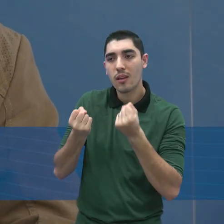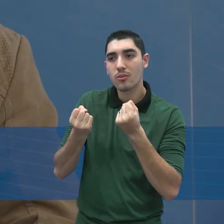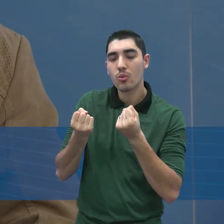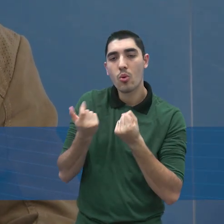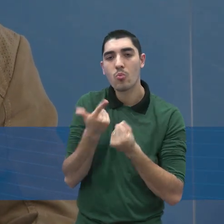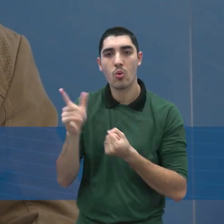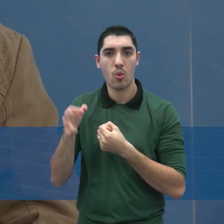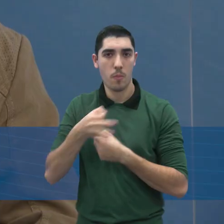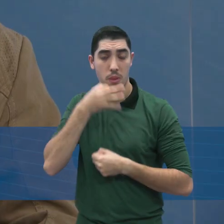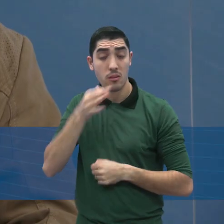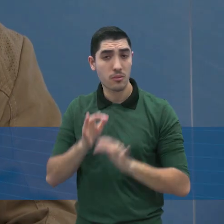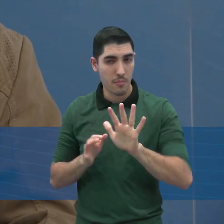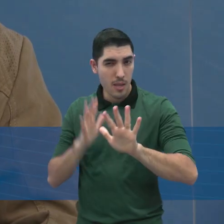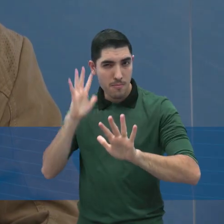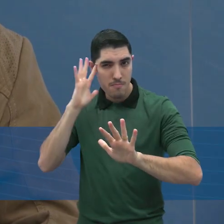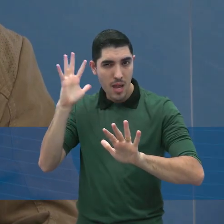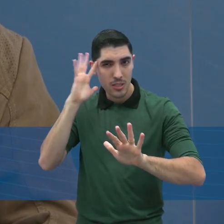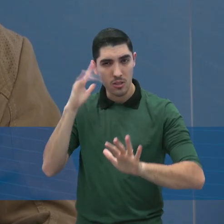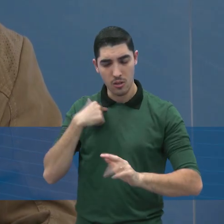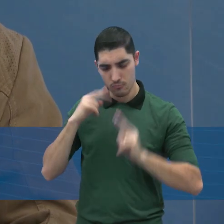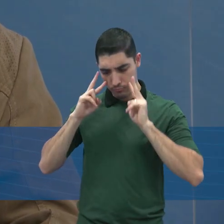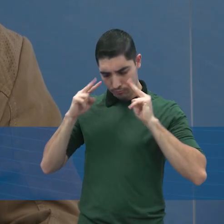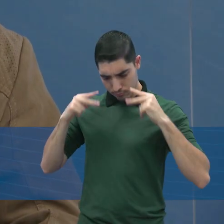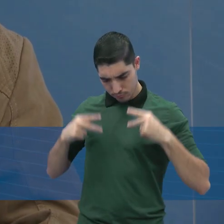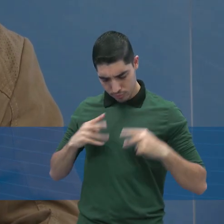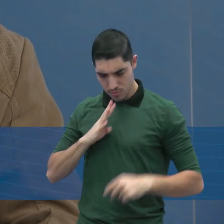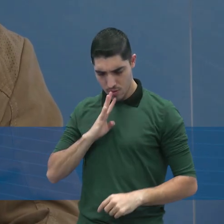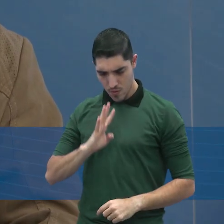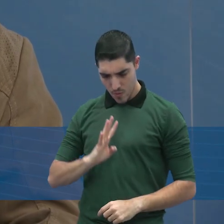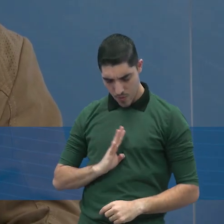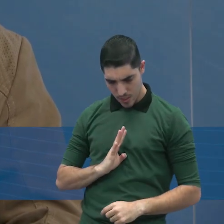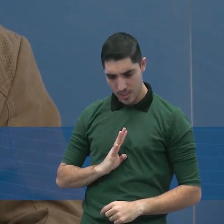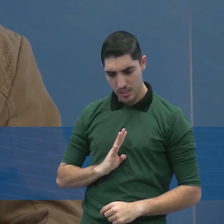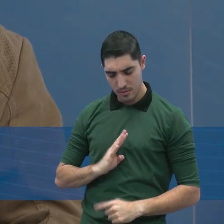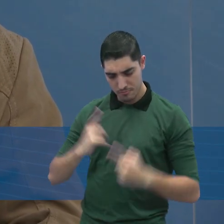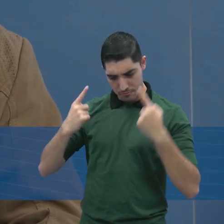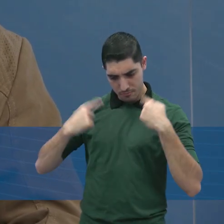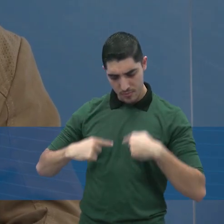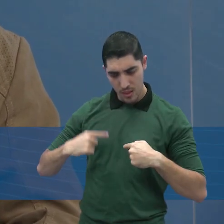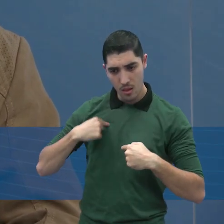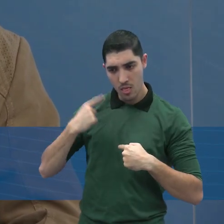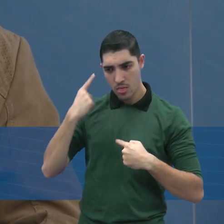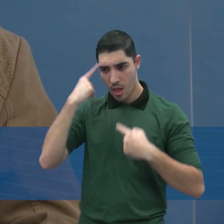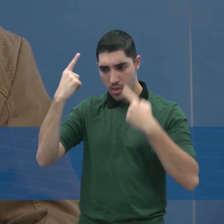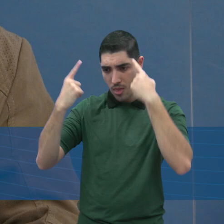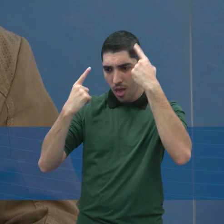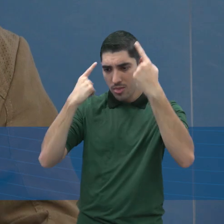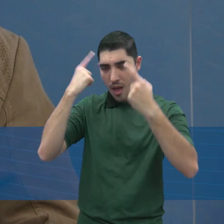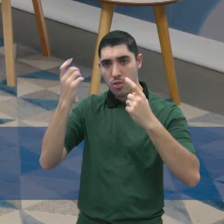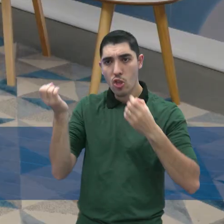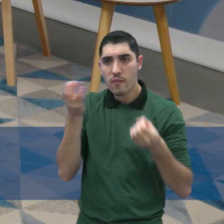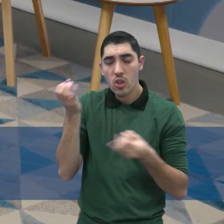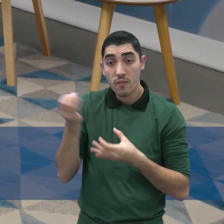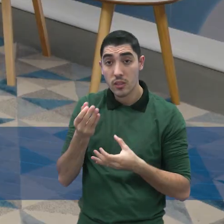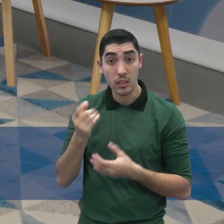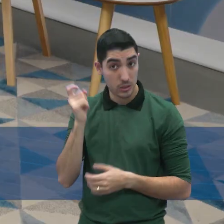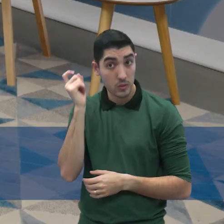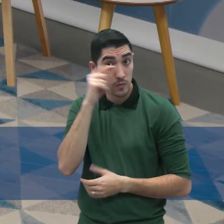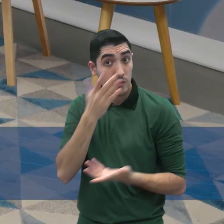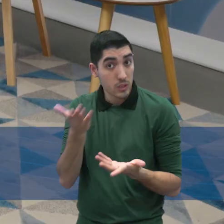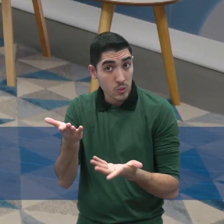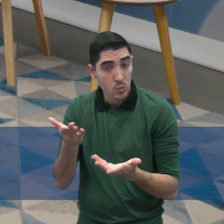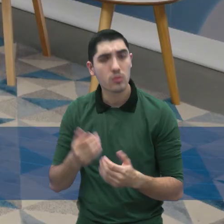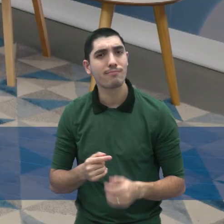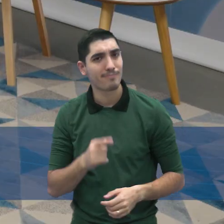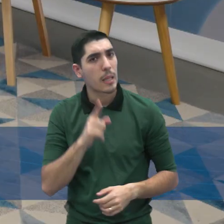a gente for pensar, olhar para si e se propor novas ideias é sempre... difícil, né? Muitas vezes dolorido, né?